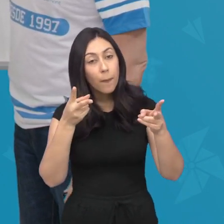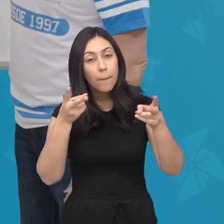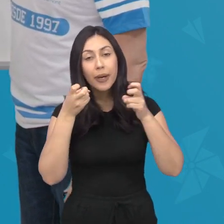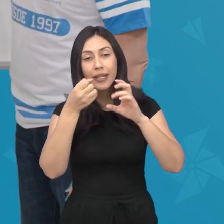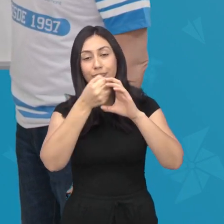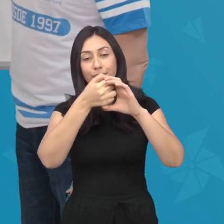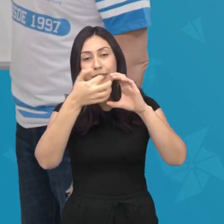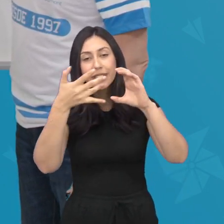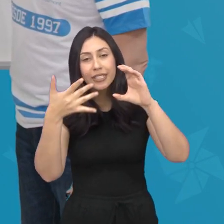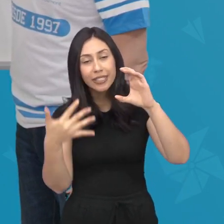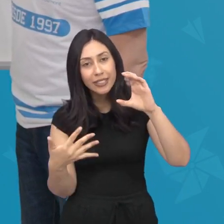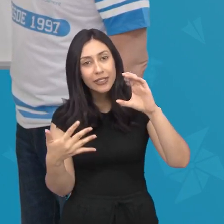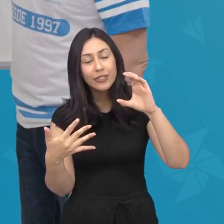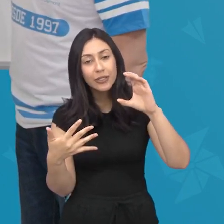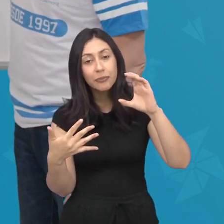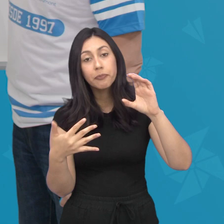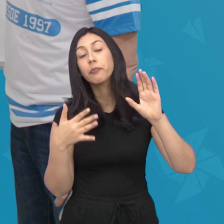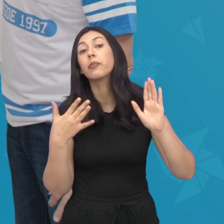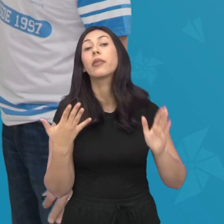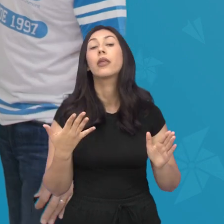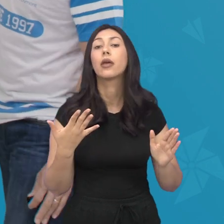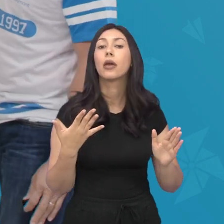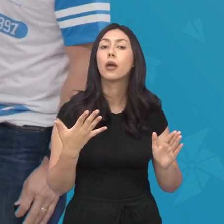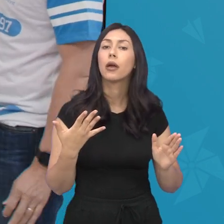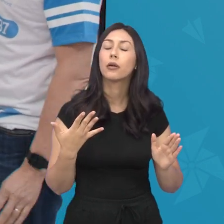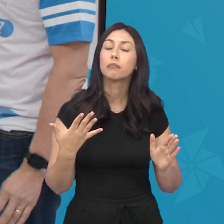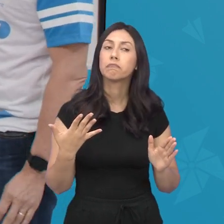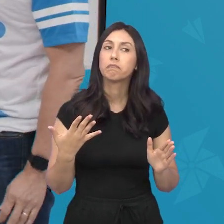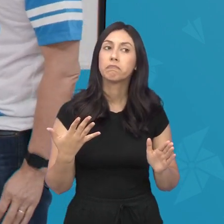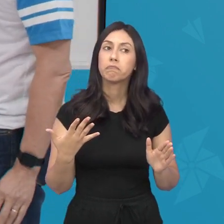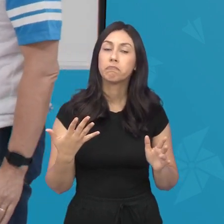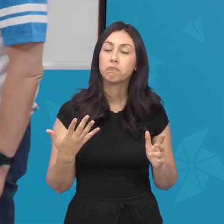algumas características. Geralmente,